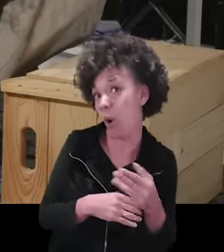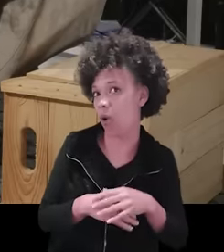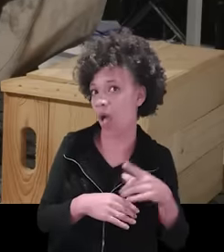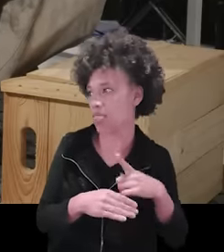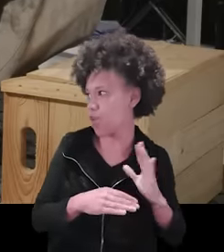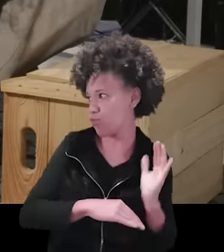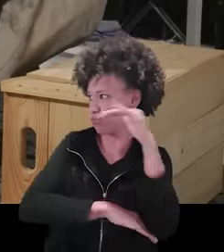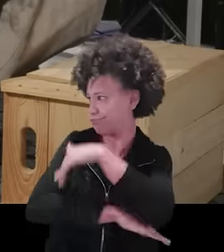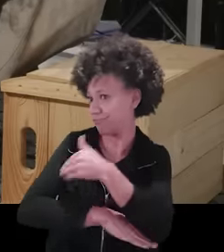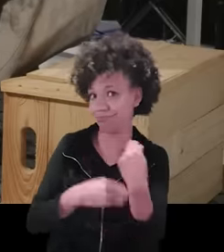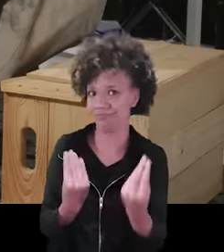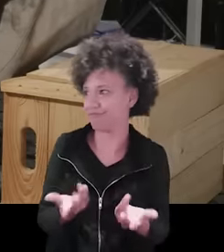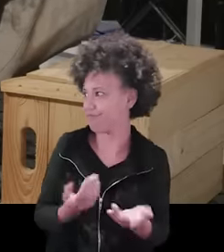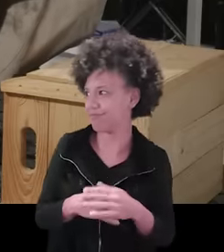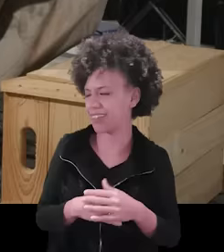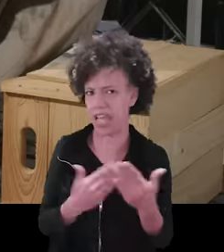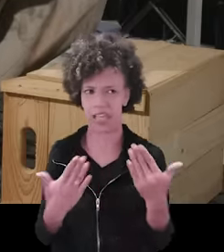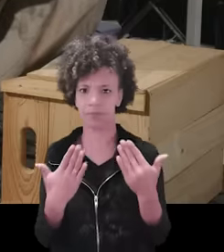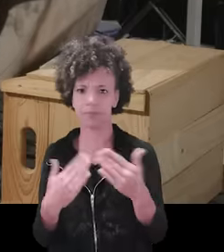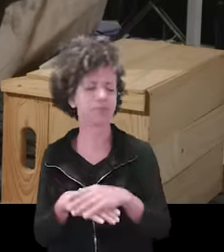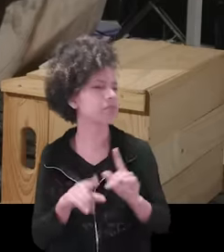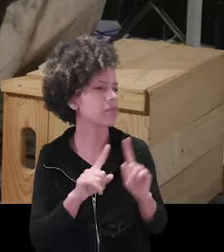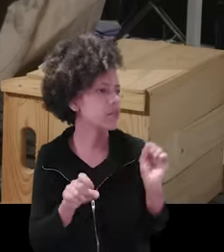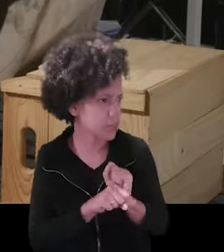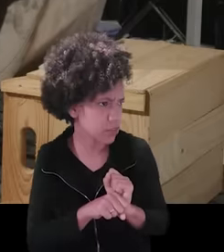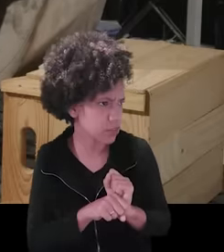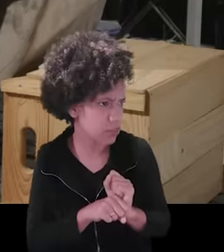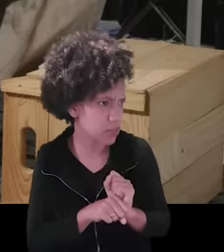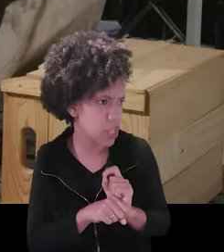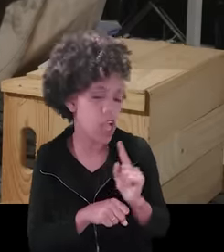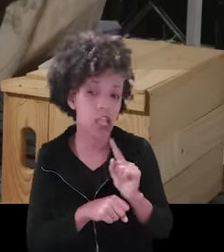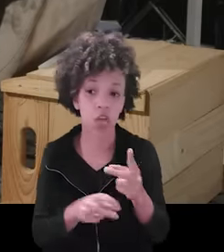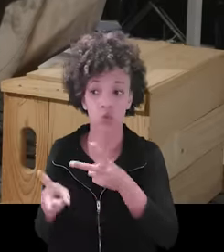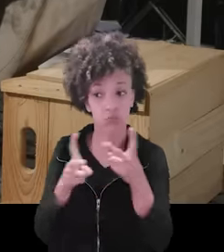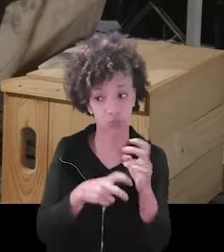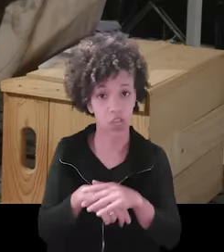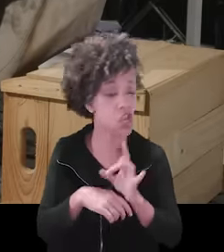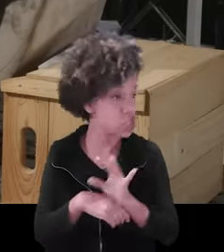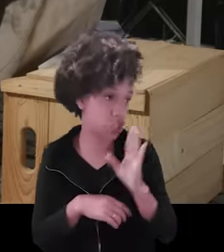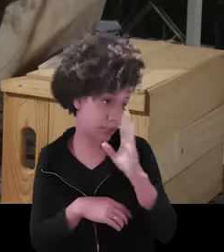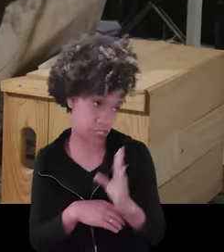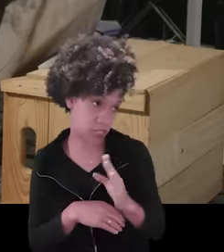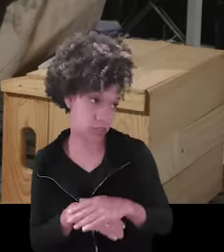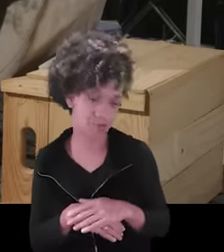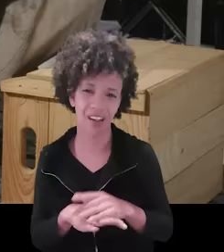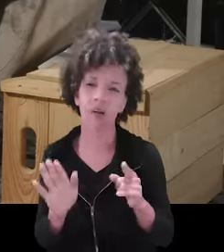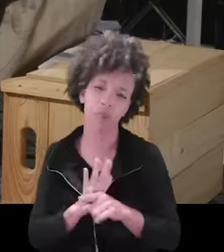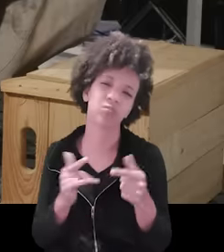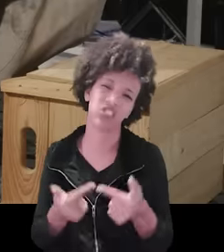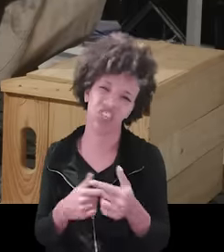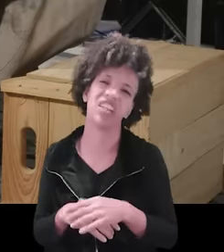ou você por um túnel Henry da sua impressão Opera e tu não deixa eu falar dos notáveis só quer falar dos brasileiros